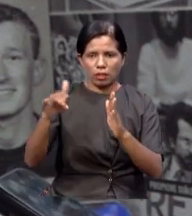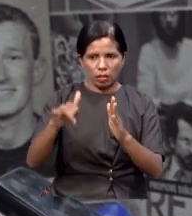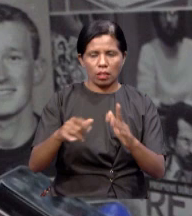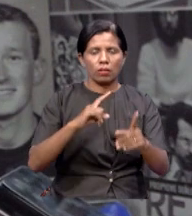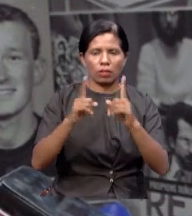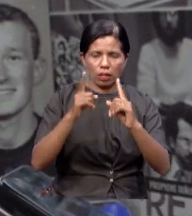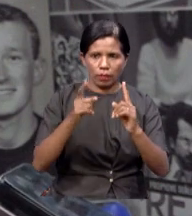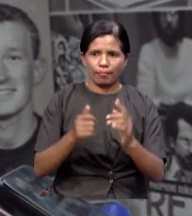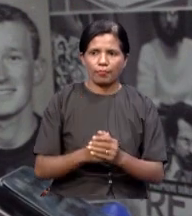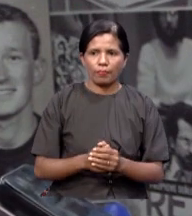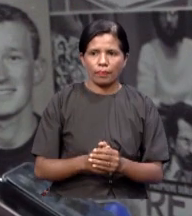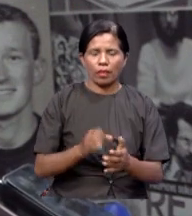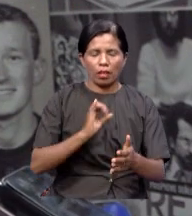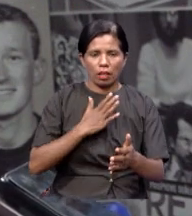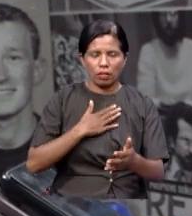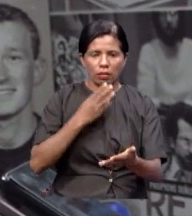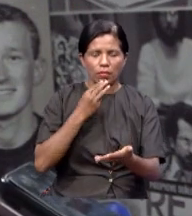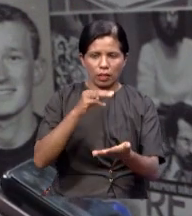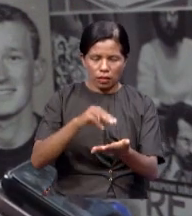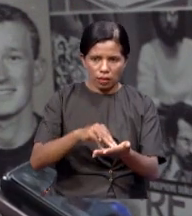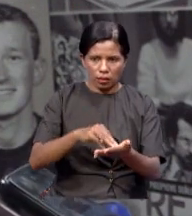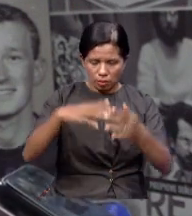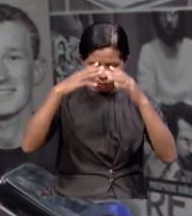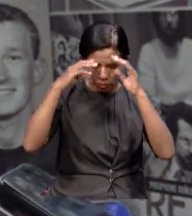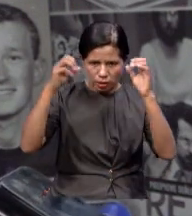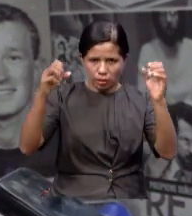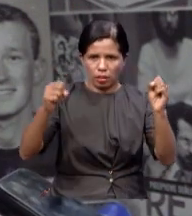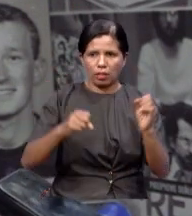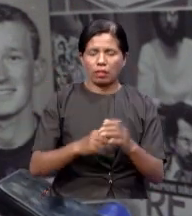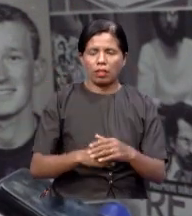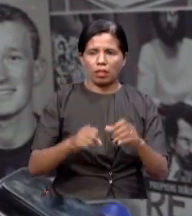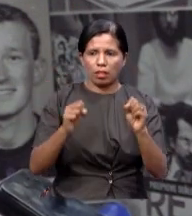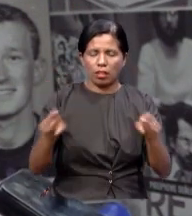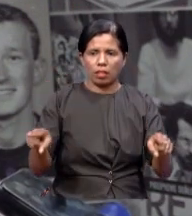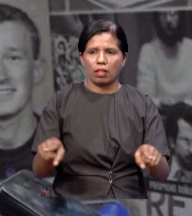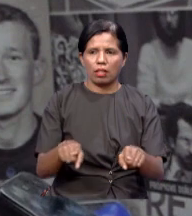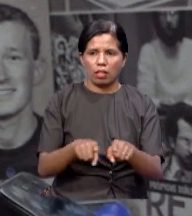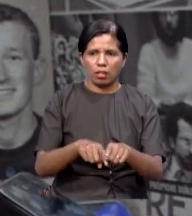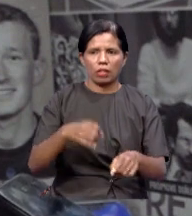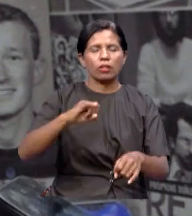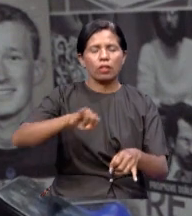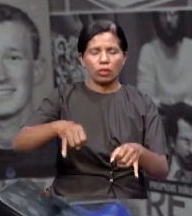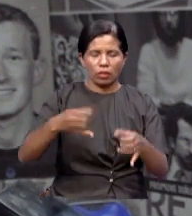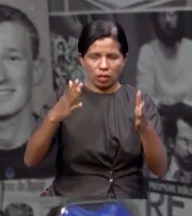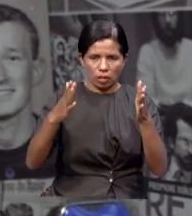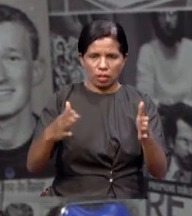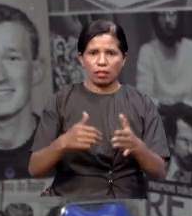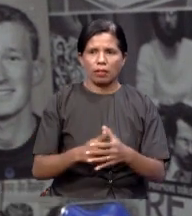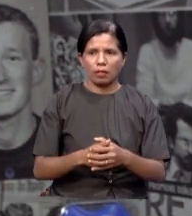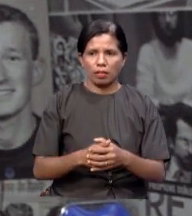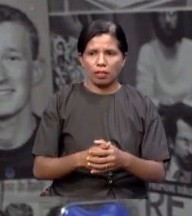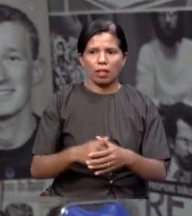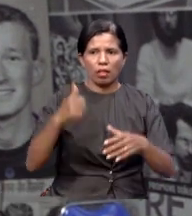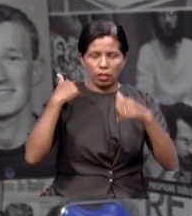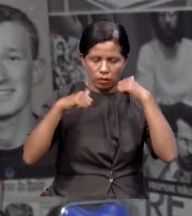qualia então unha mensagem tamba presidente interino o mos Hanesan jornalista editor lembra que se gestora atividade